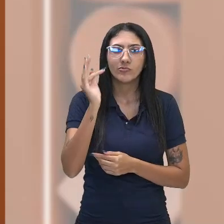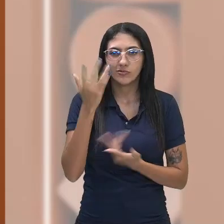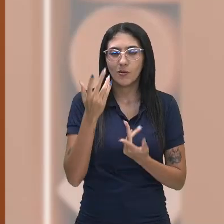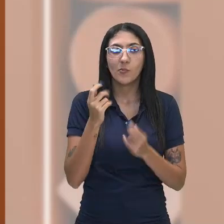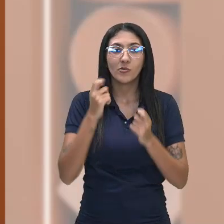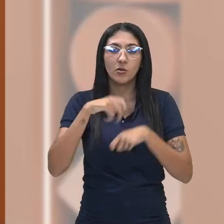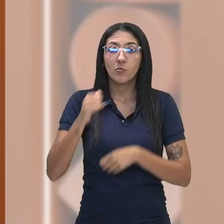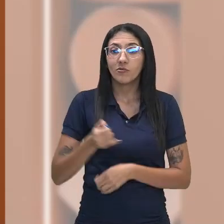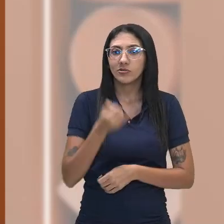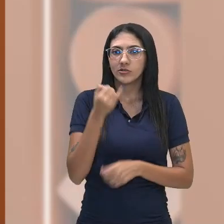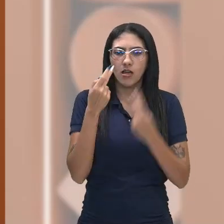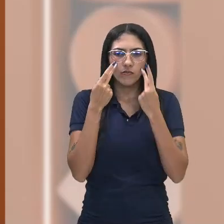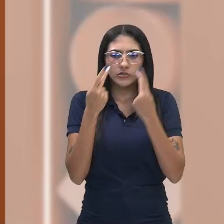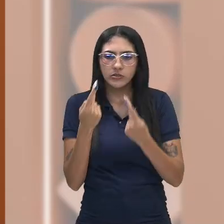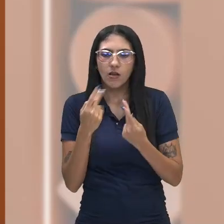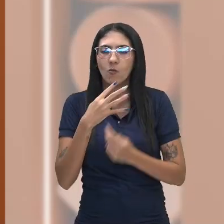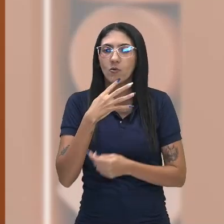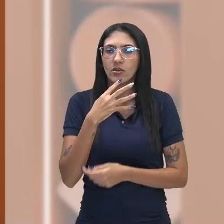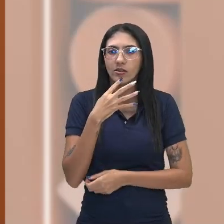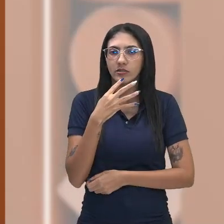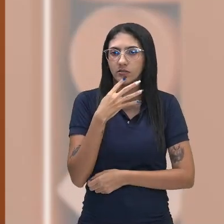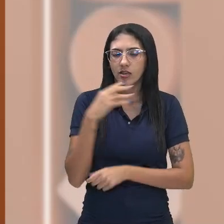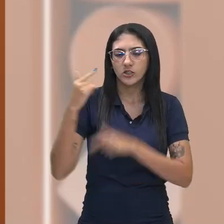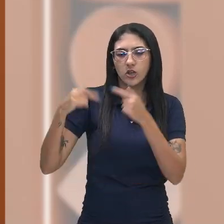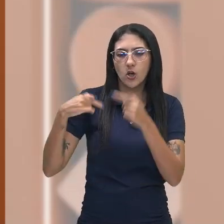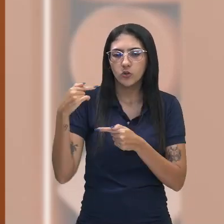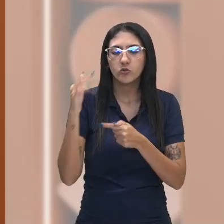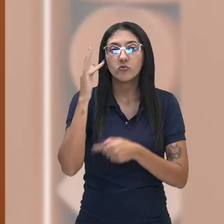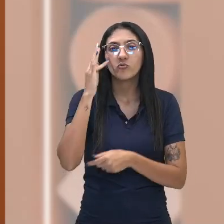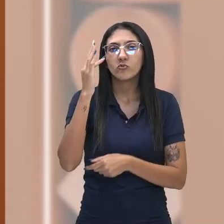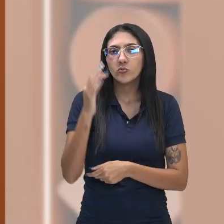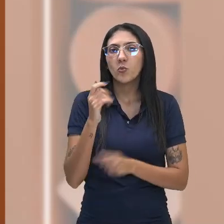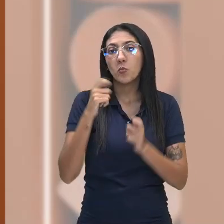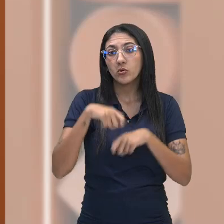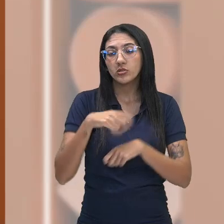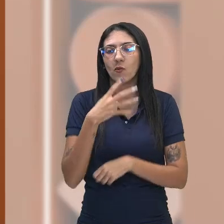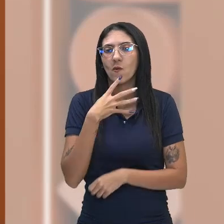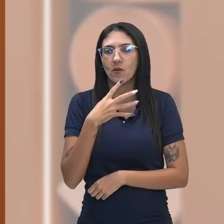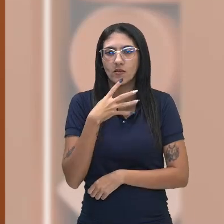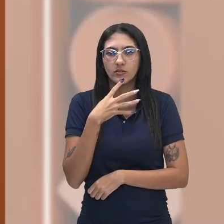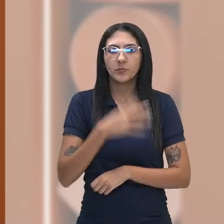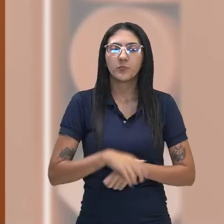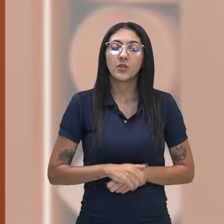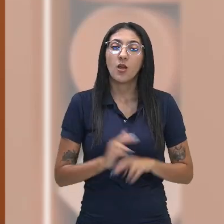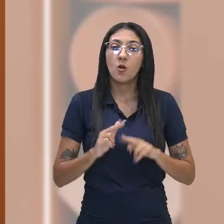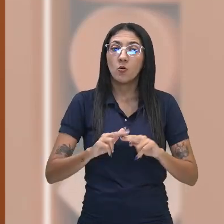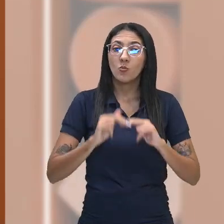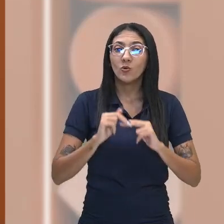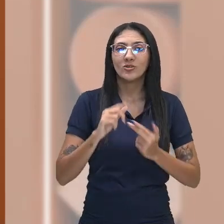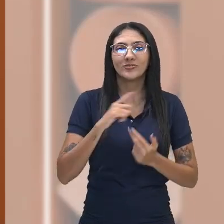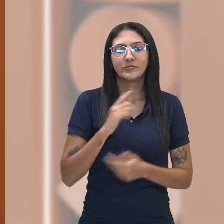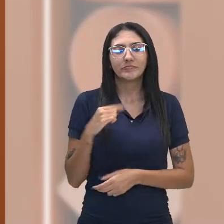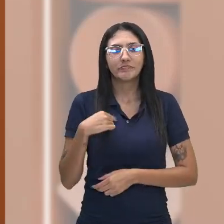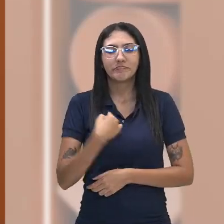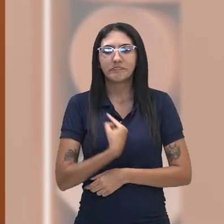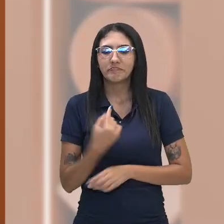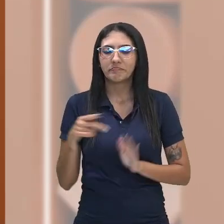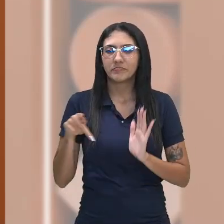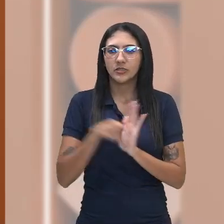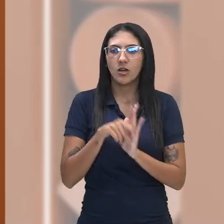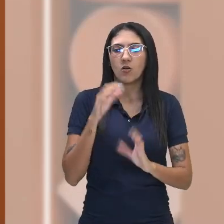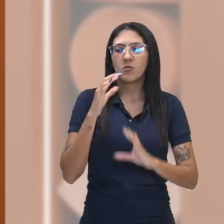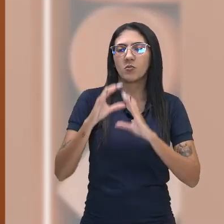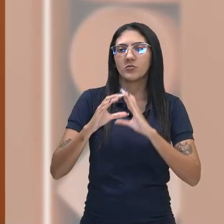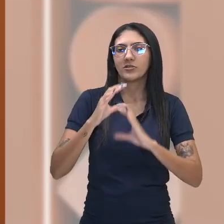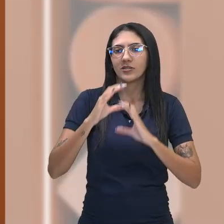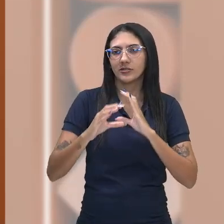visitado por próximas gerações. Então, nós temos, de fato, uma necessidade inata da